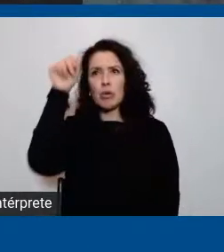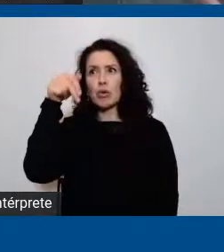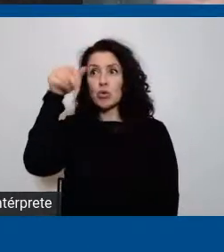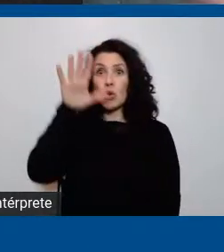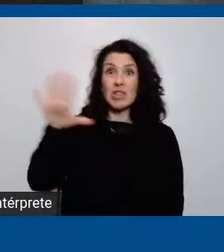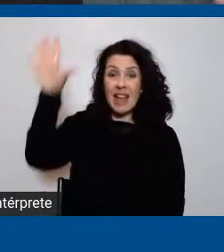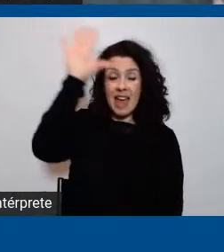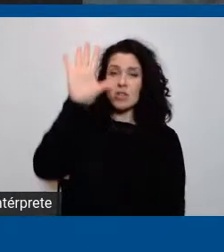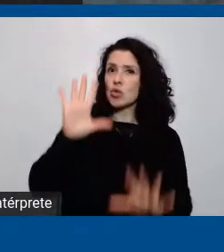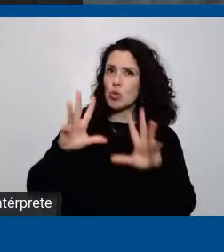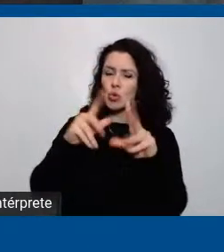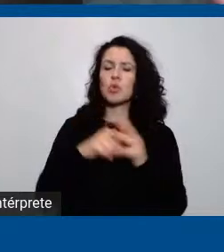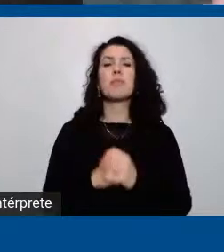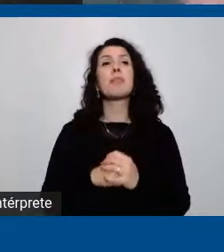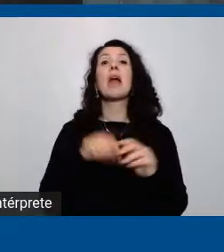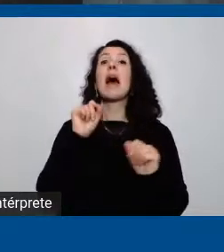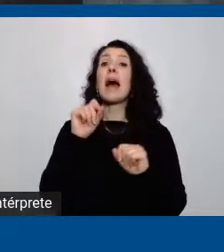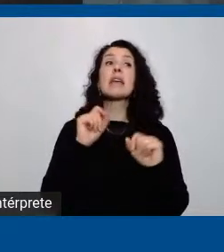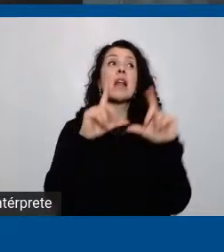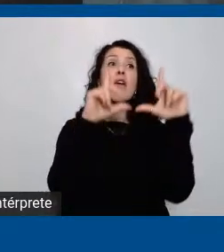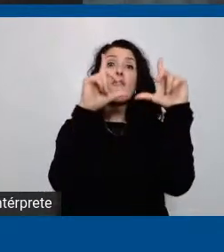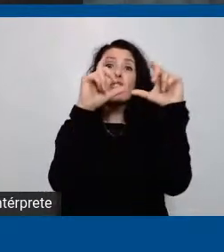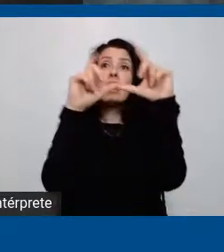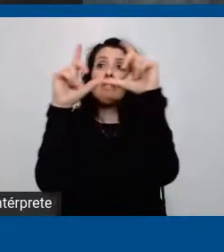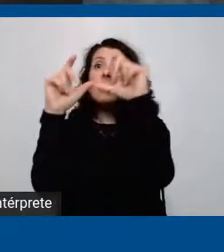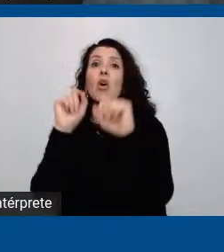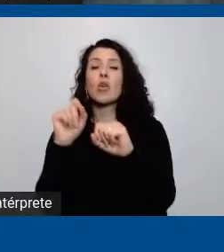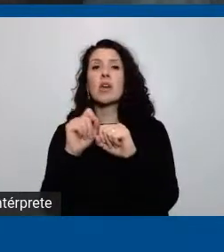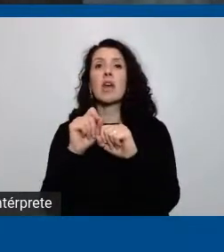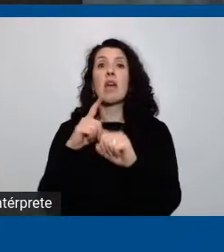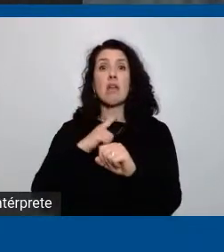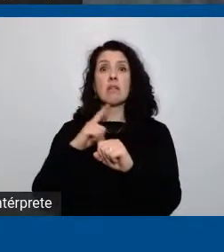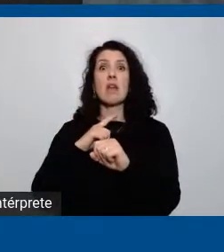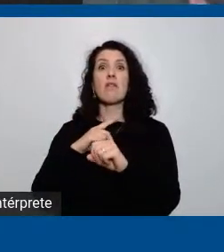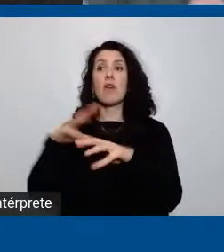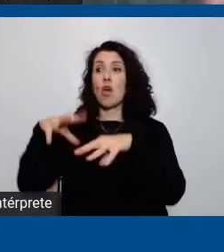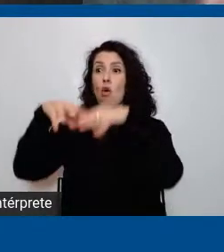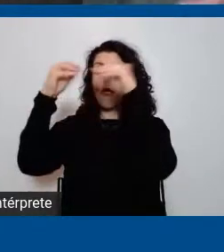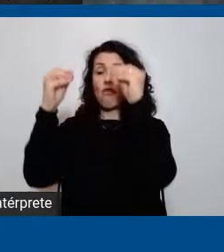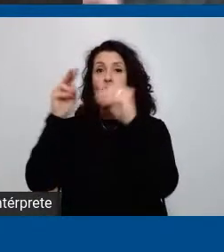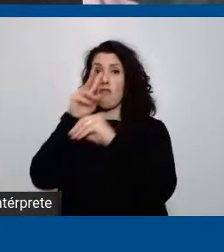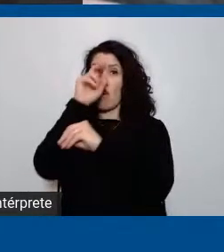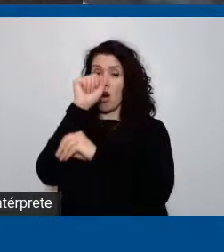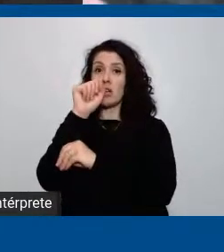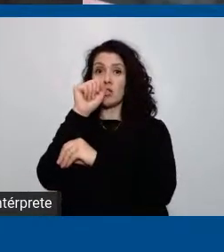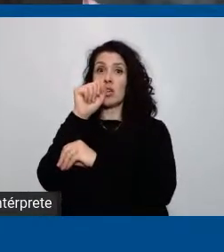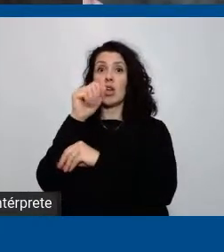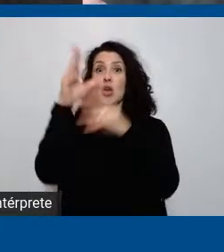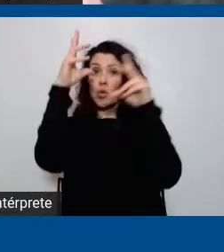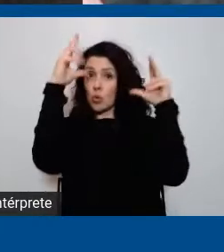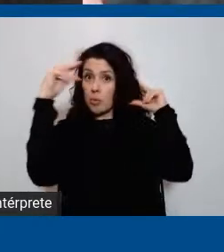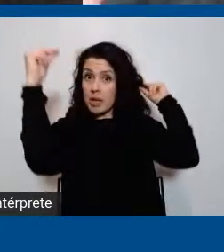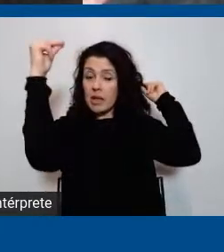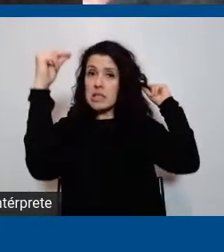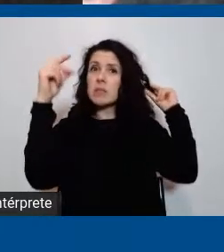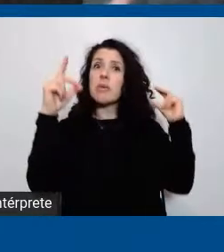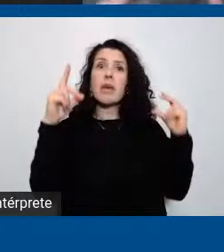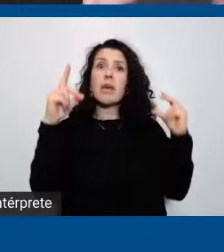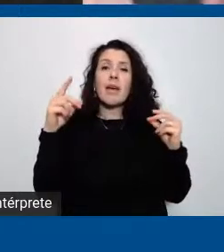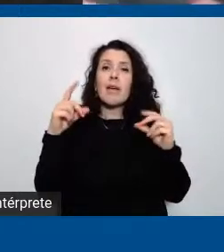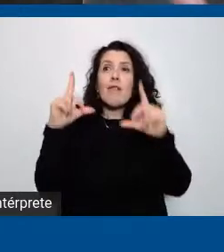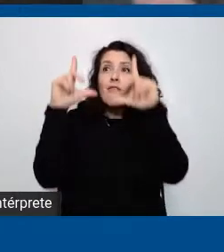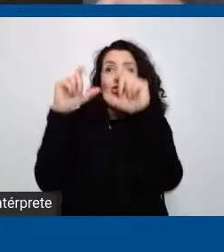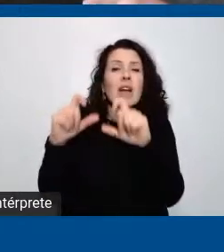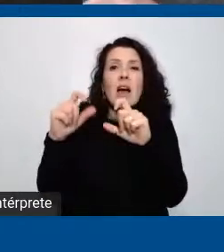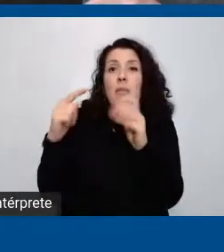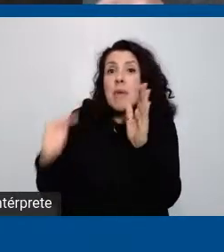ele fotografa, por exemplo, o Forte do Príncipe da Beira, né? Coisas que ele fotografa pela primeira vez,